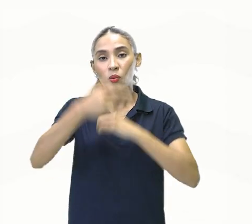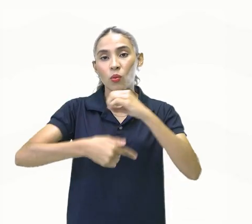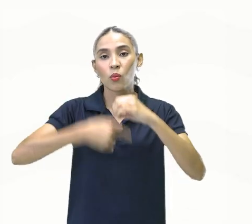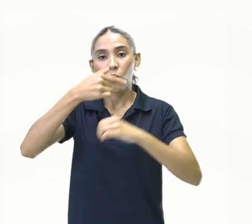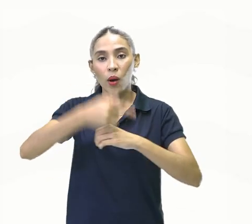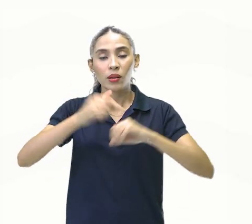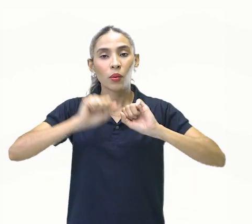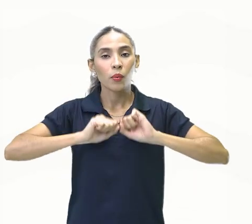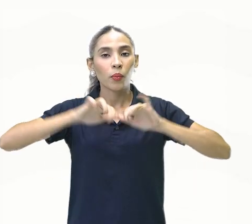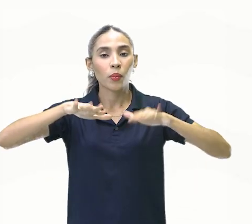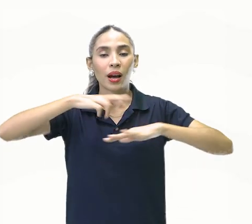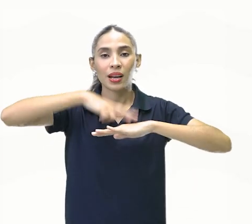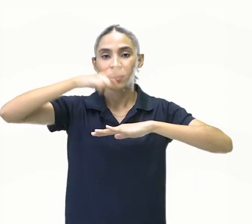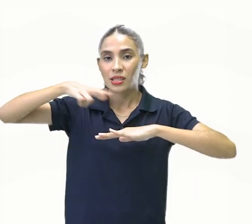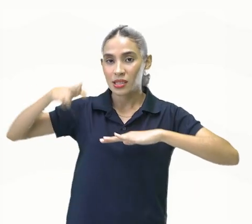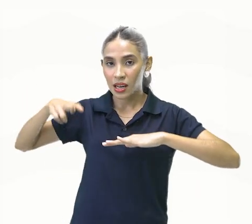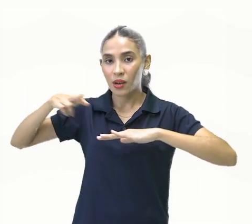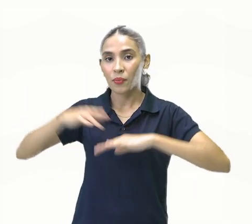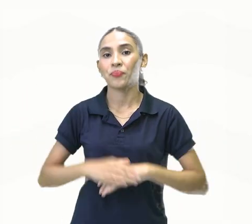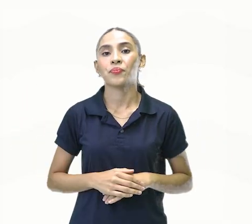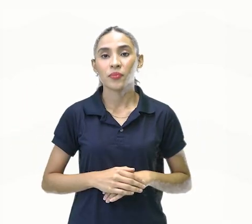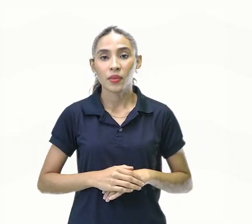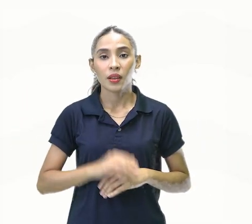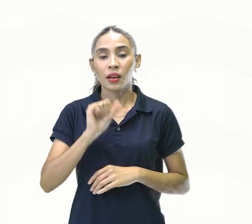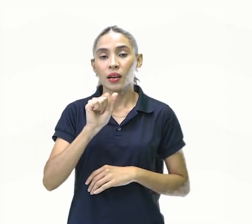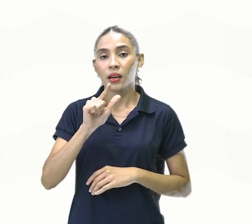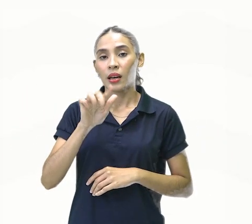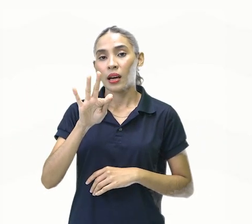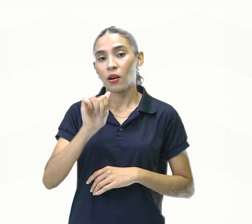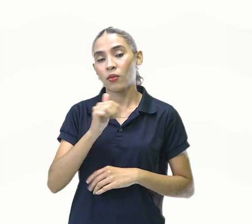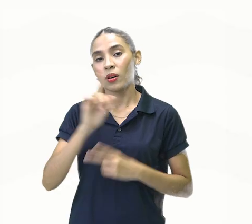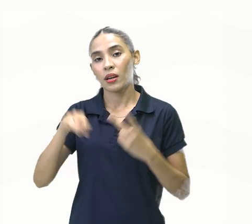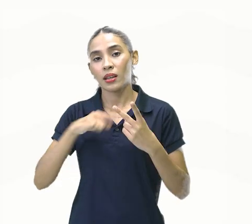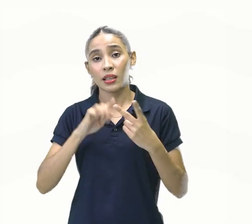ao emitir essa radiação alfa e beta,